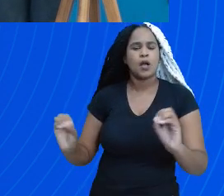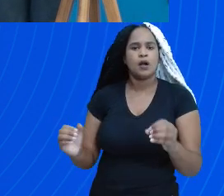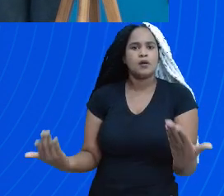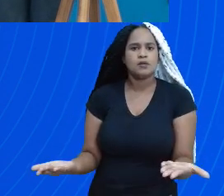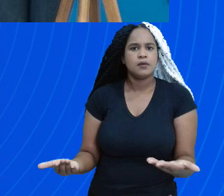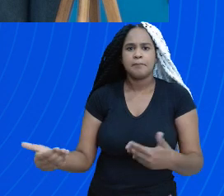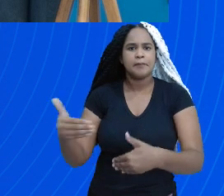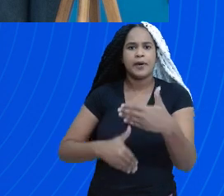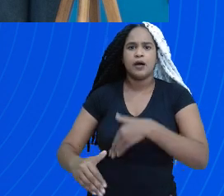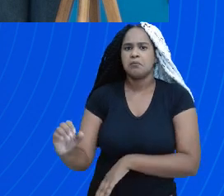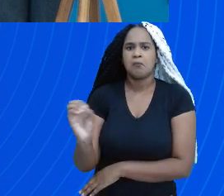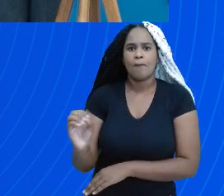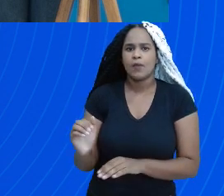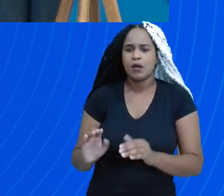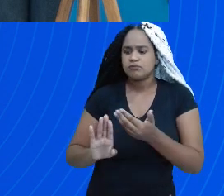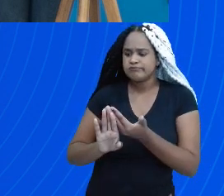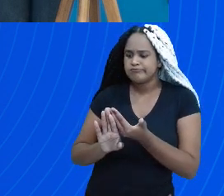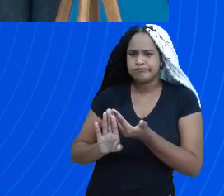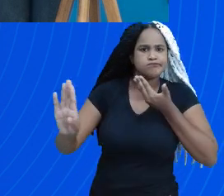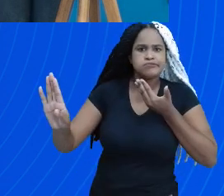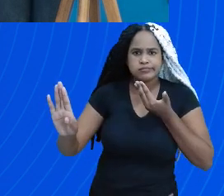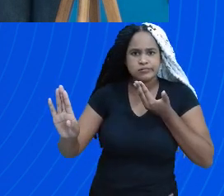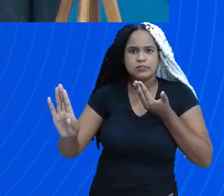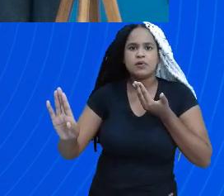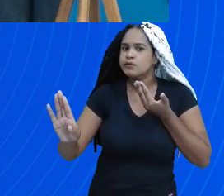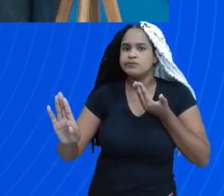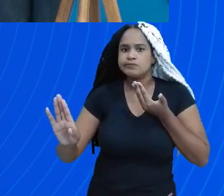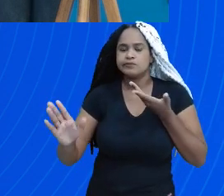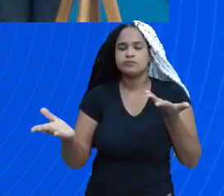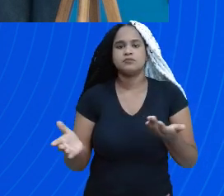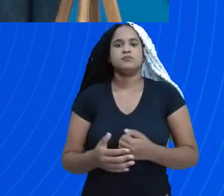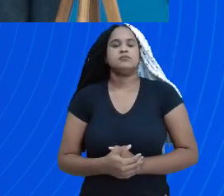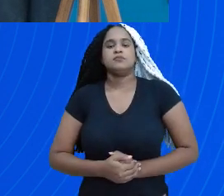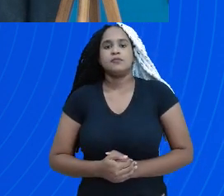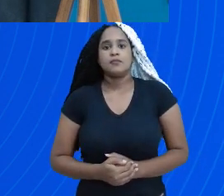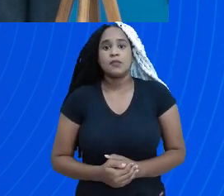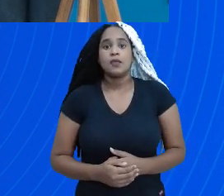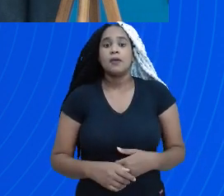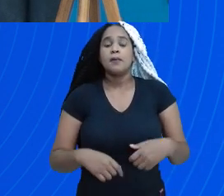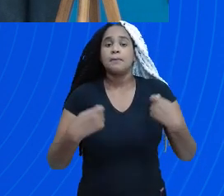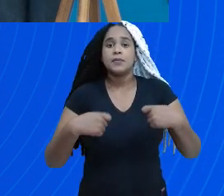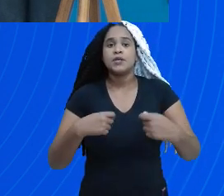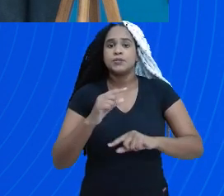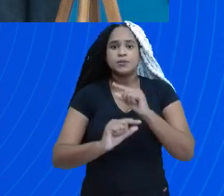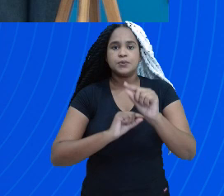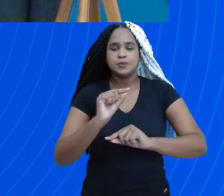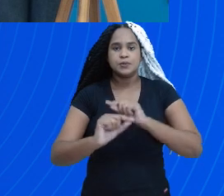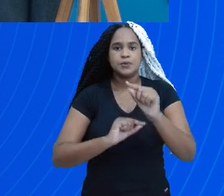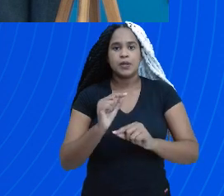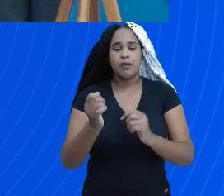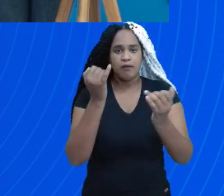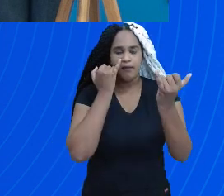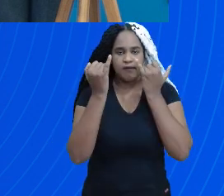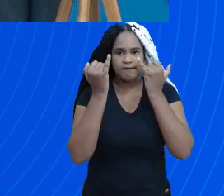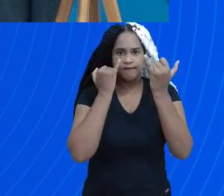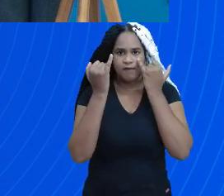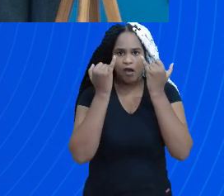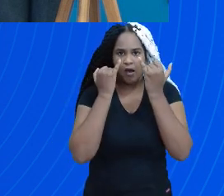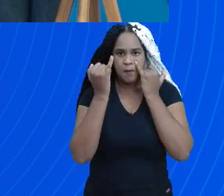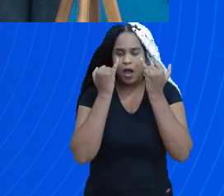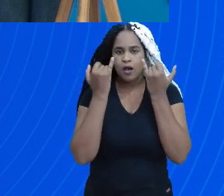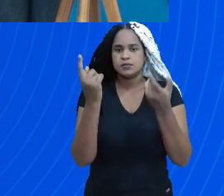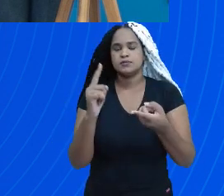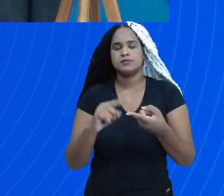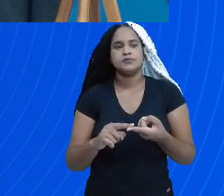família participe, sem que a família também dê a sua contribuição. Porque a gente precisa de informações, a gente